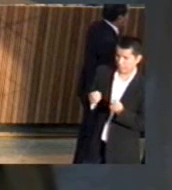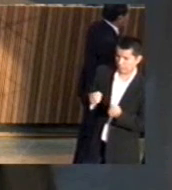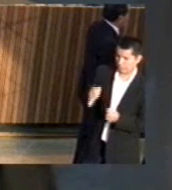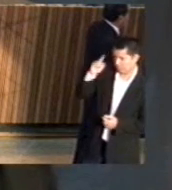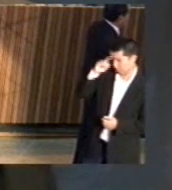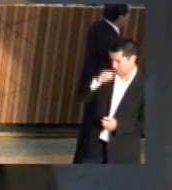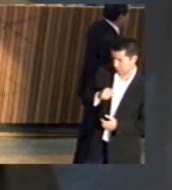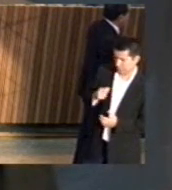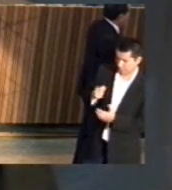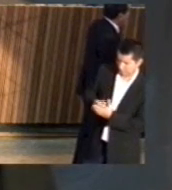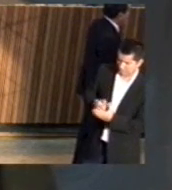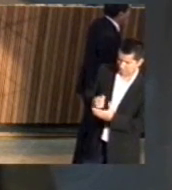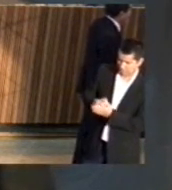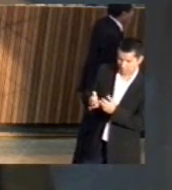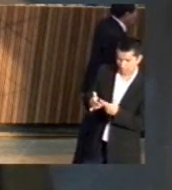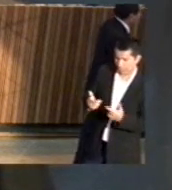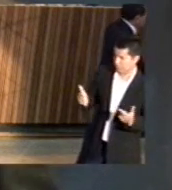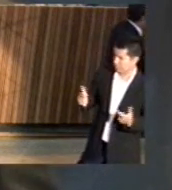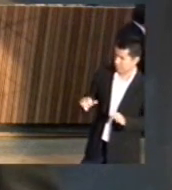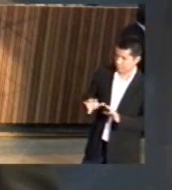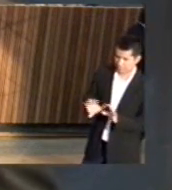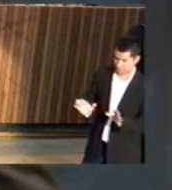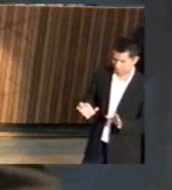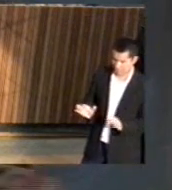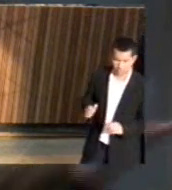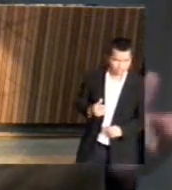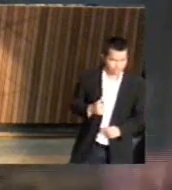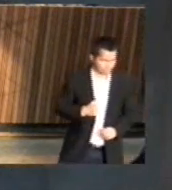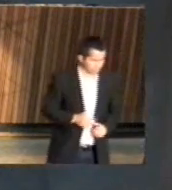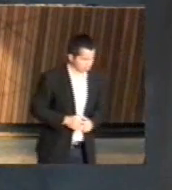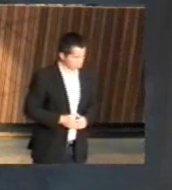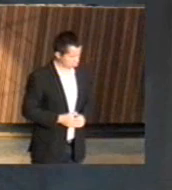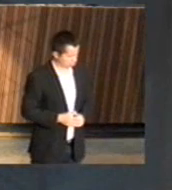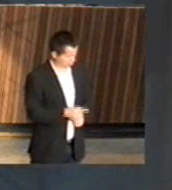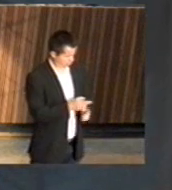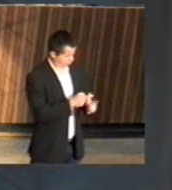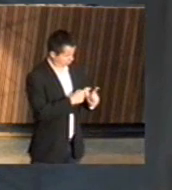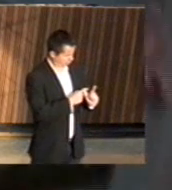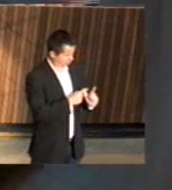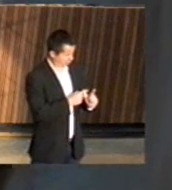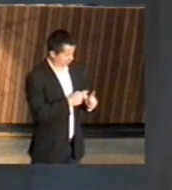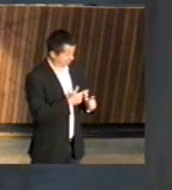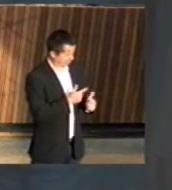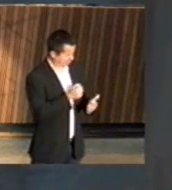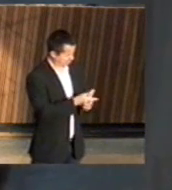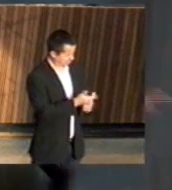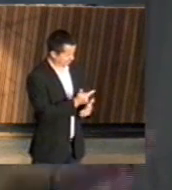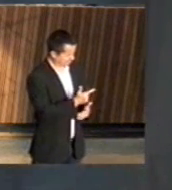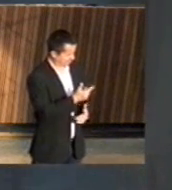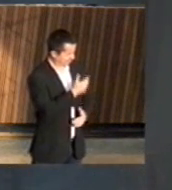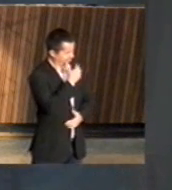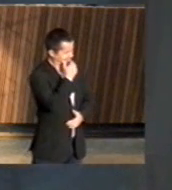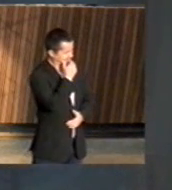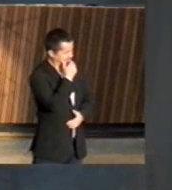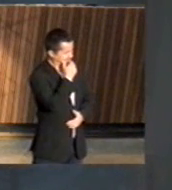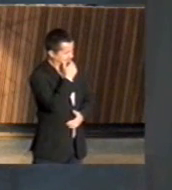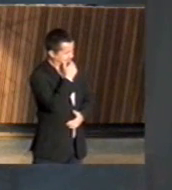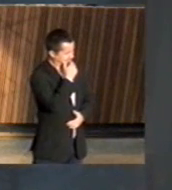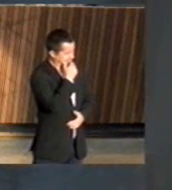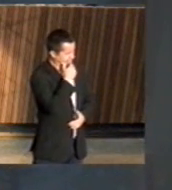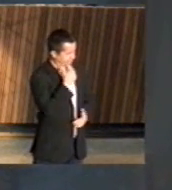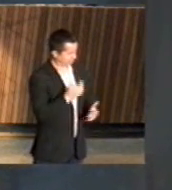reconciliação. Então agora, enquanto a gente se prepara, curva a tua fronte e ora a Deus. Senhor,